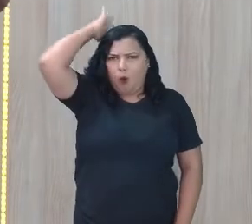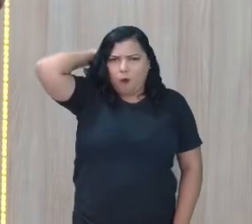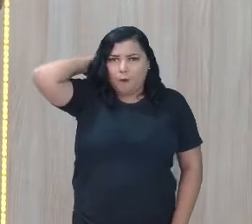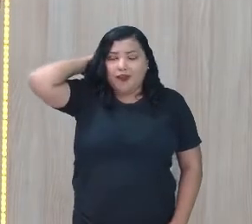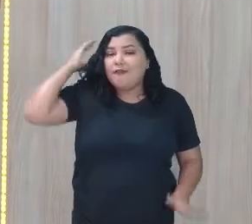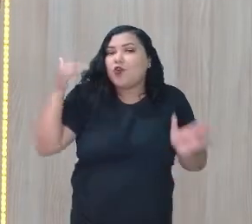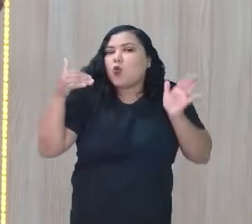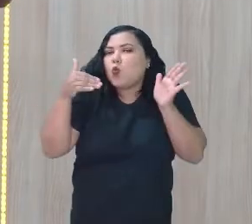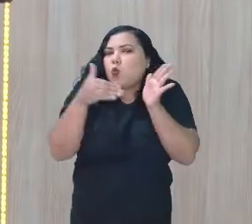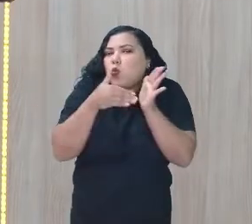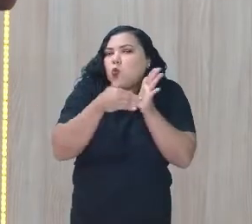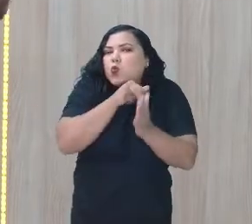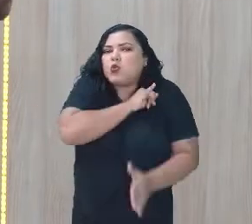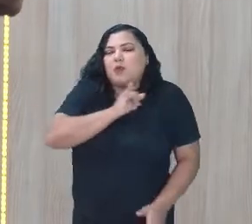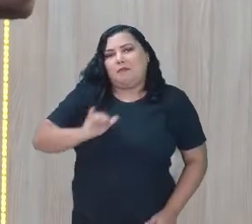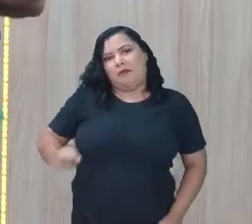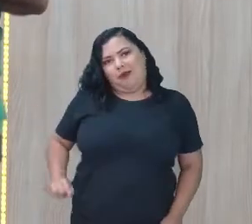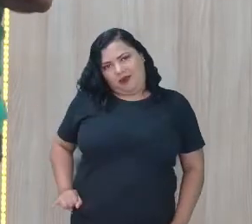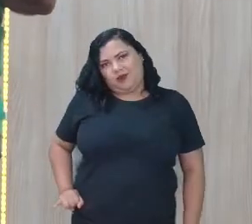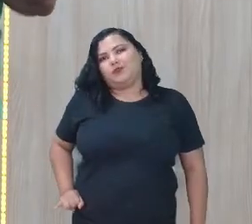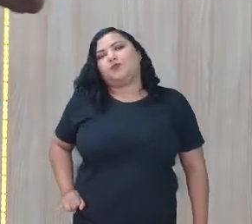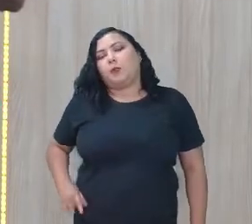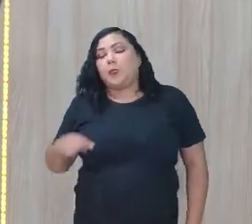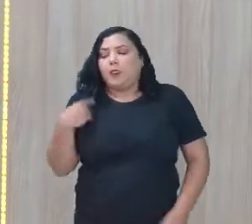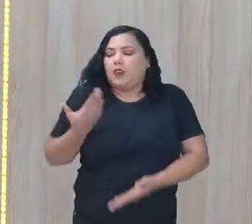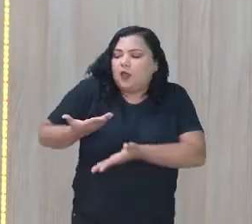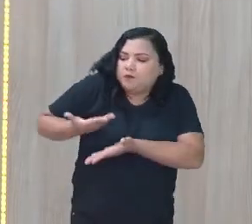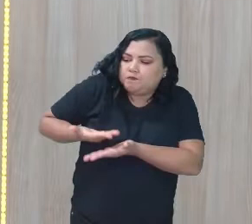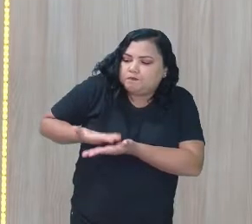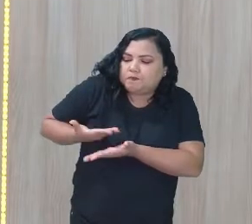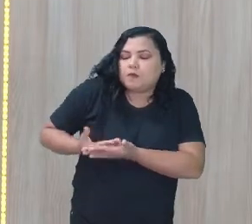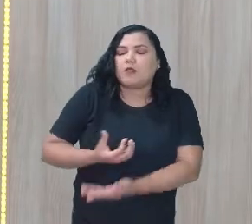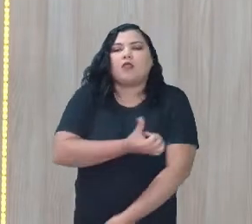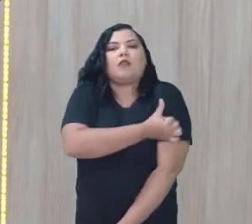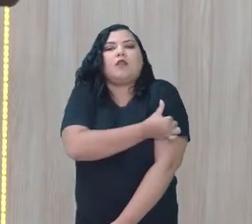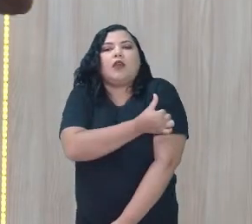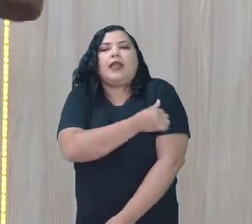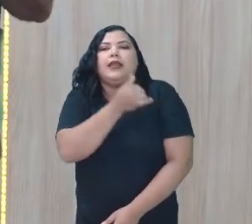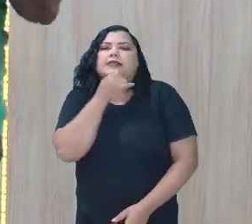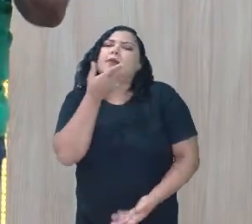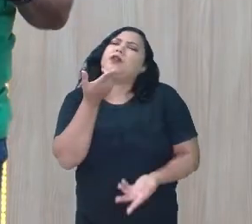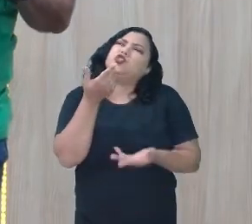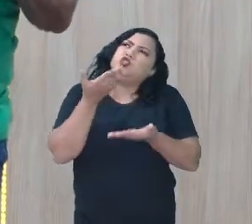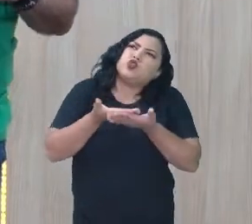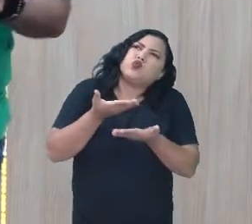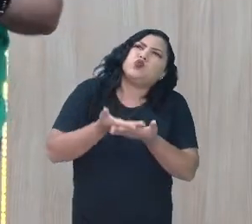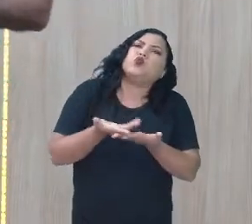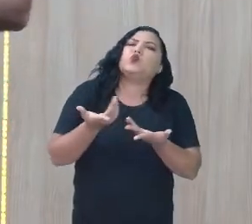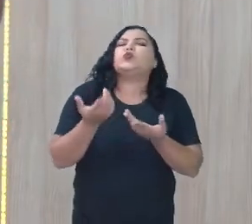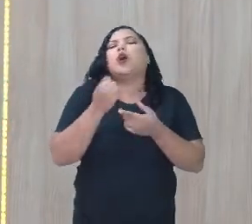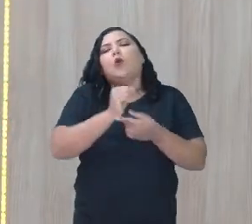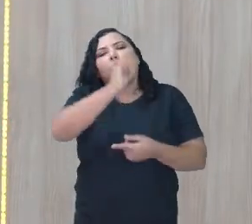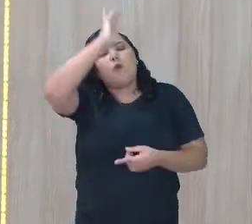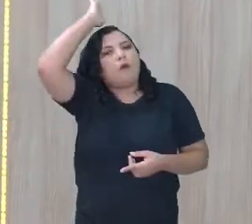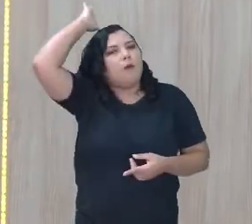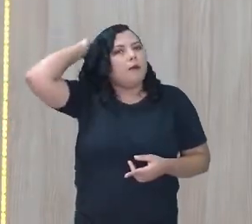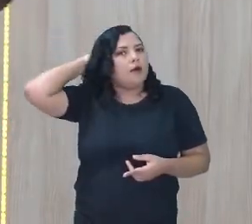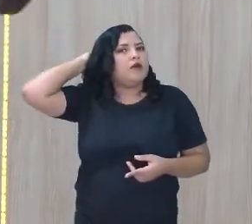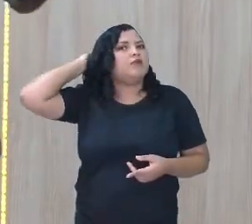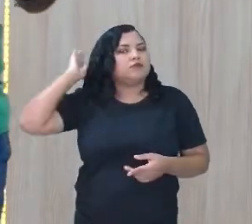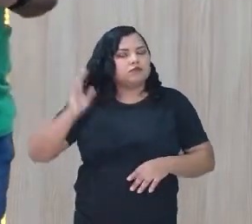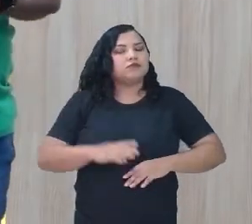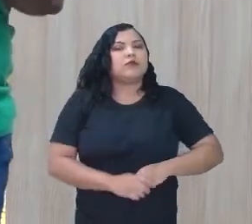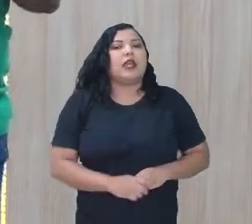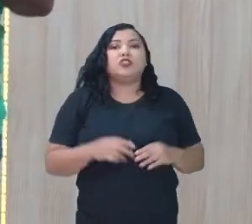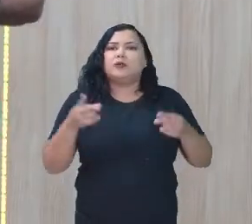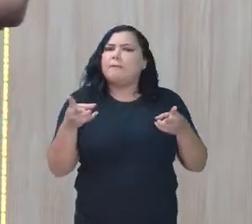última civilização que a gente estuda, né, ao longo do 6º ano, a gente estuda a civilização romana. A gente